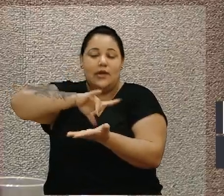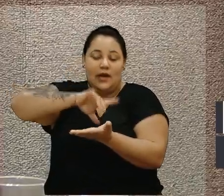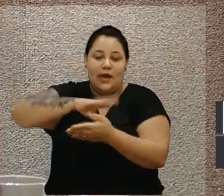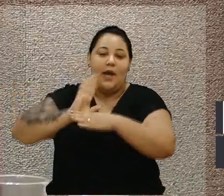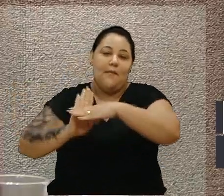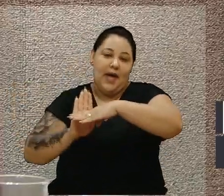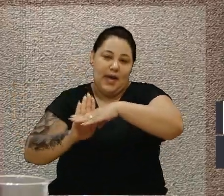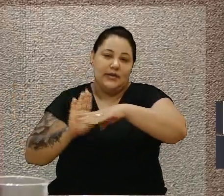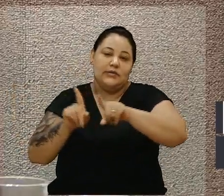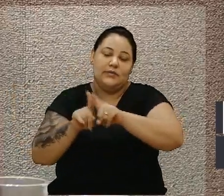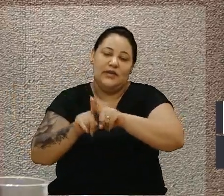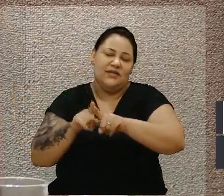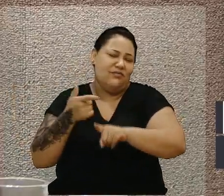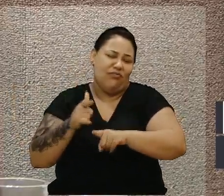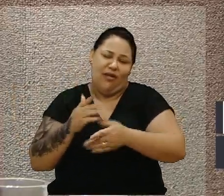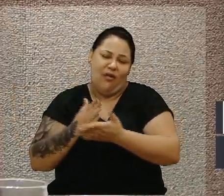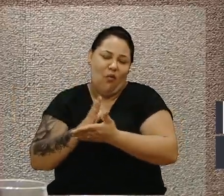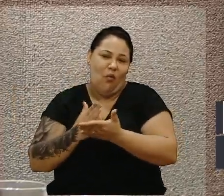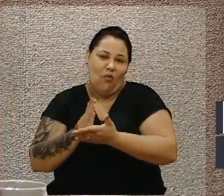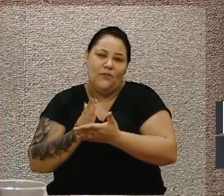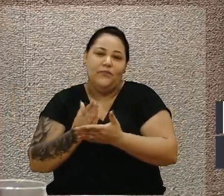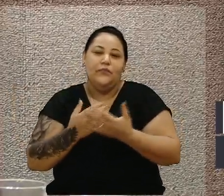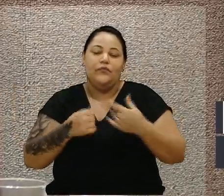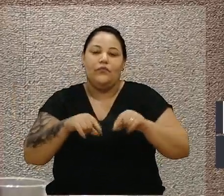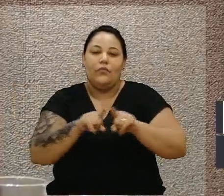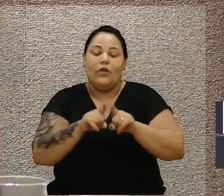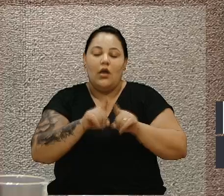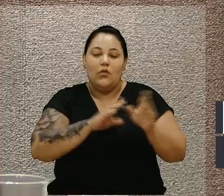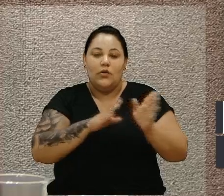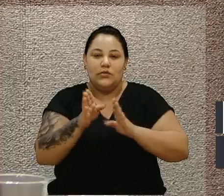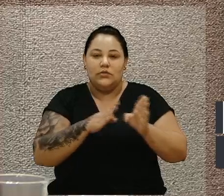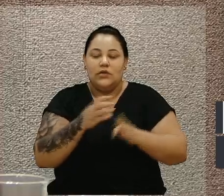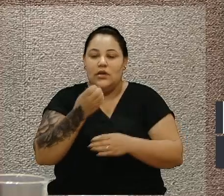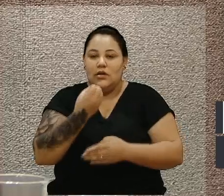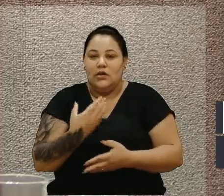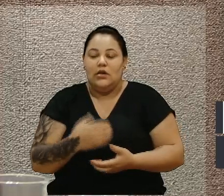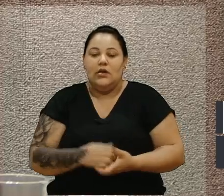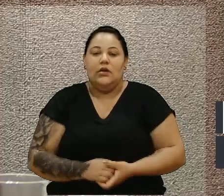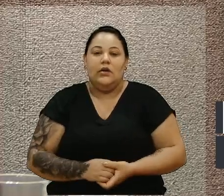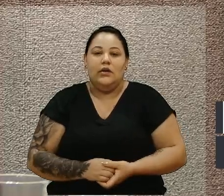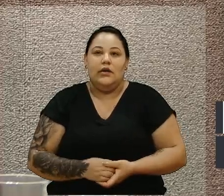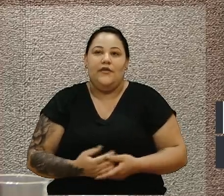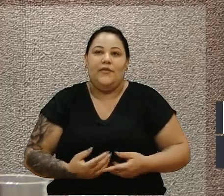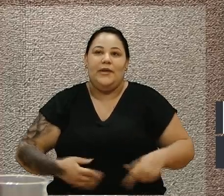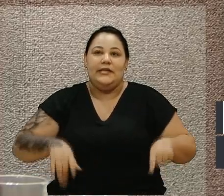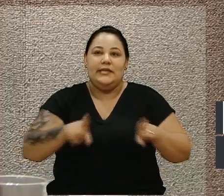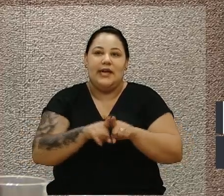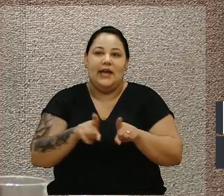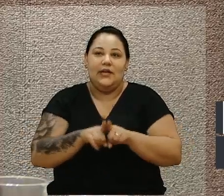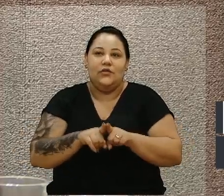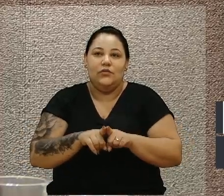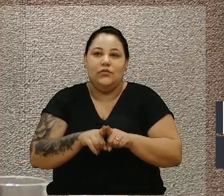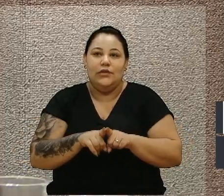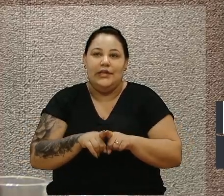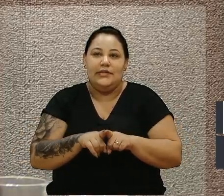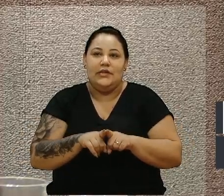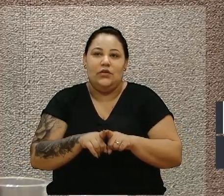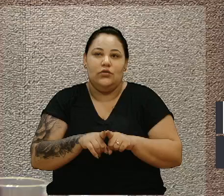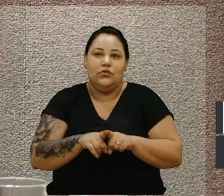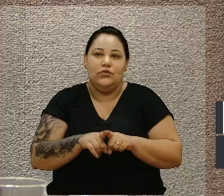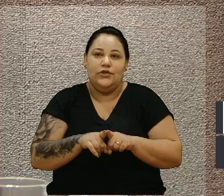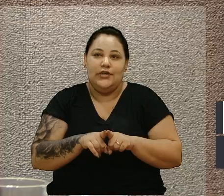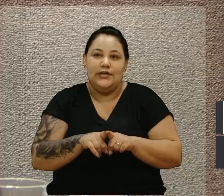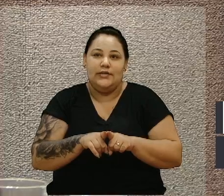incômodo é pouco, né? E o acesso é bom, né? Eu também saúdo, vereador